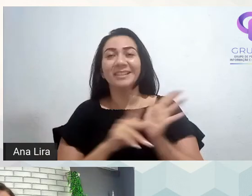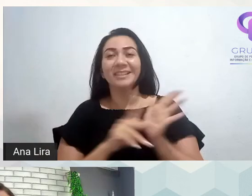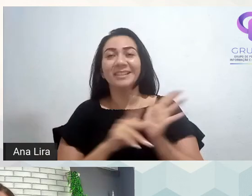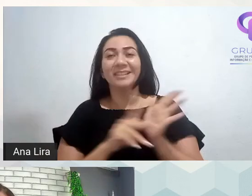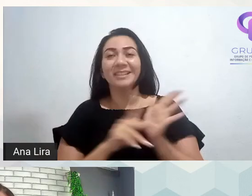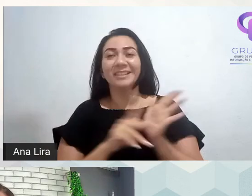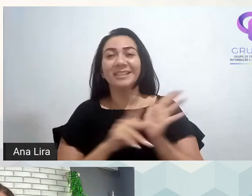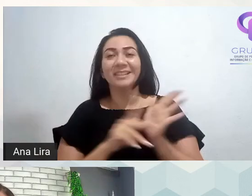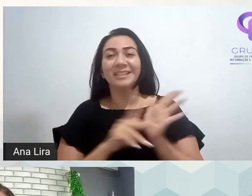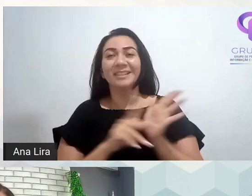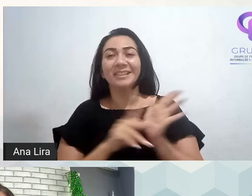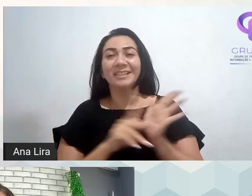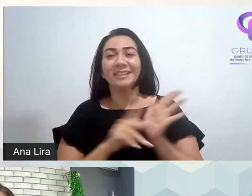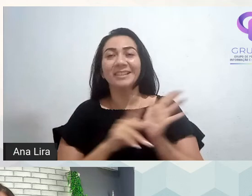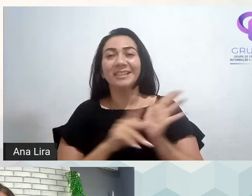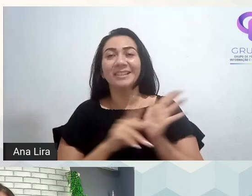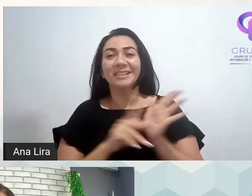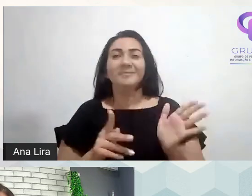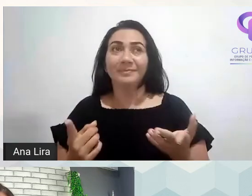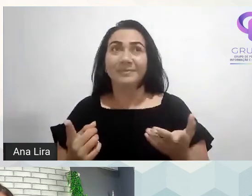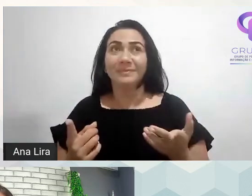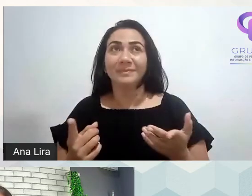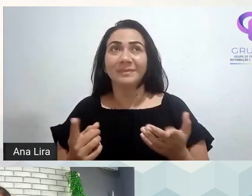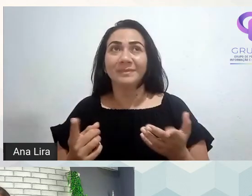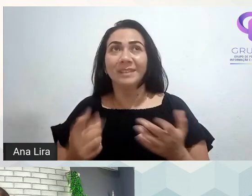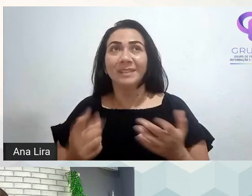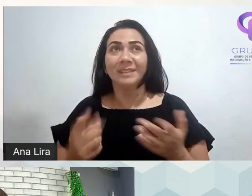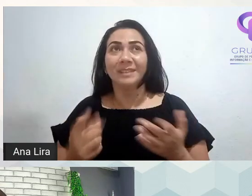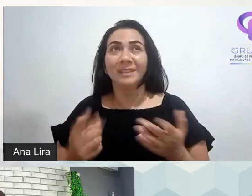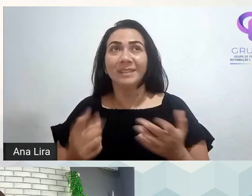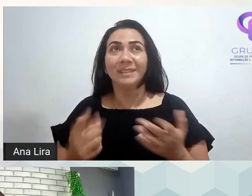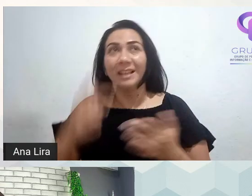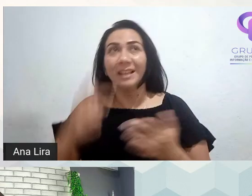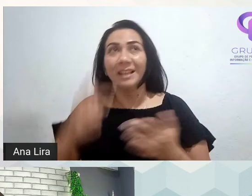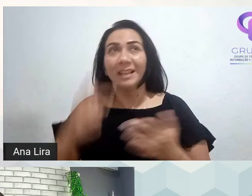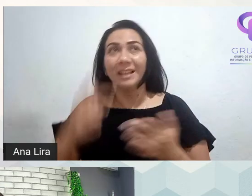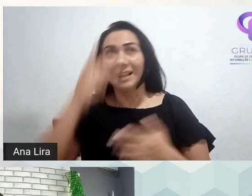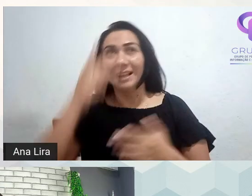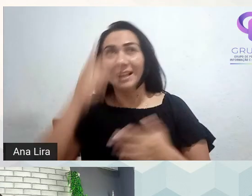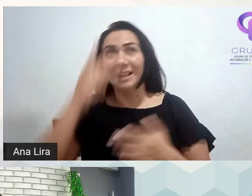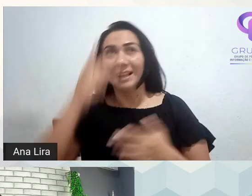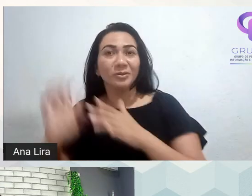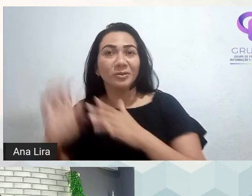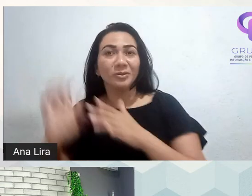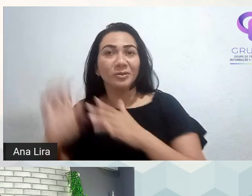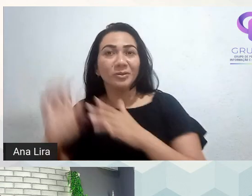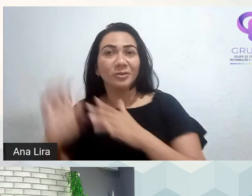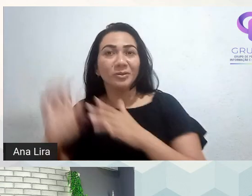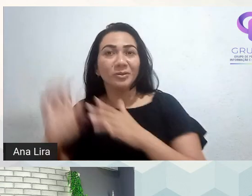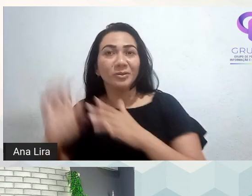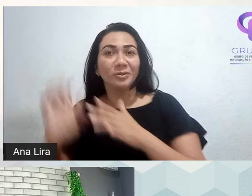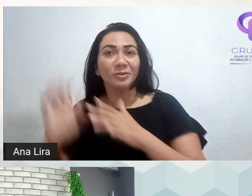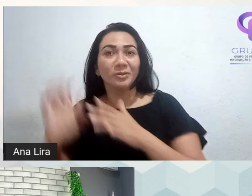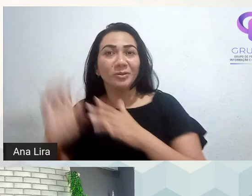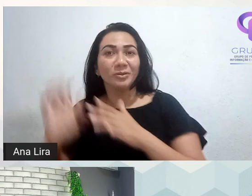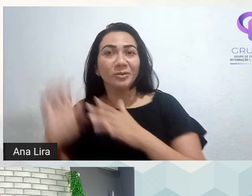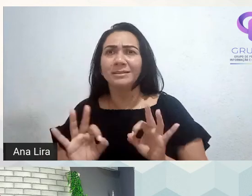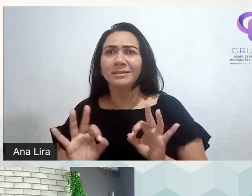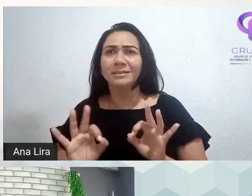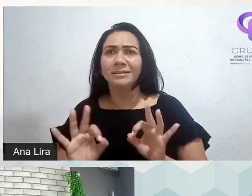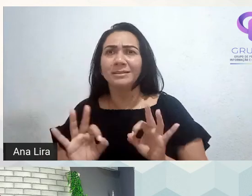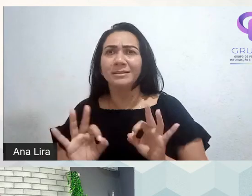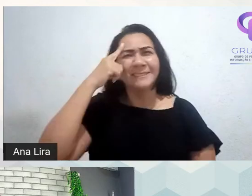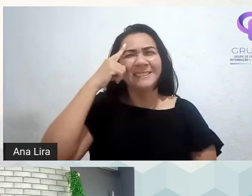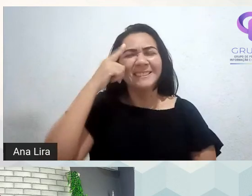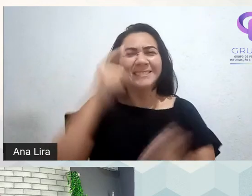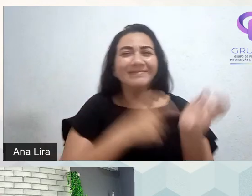ocorrer diligência, pode ocorrer vários pedidos, ele pode ser indeferido, ele pode ser ou deferido e com um corte orçamentário, e aquele